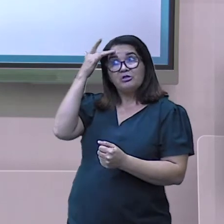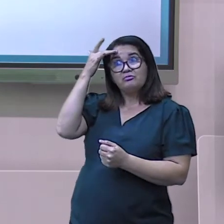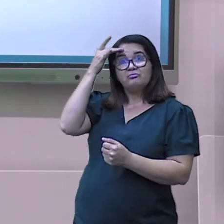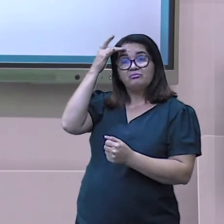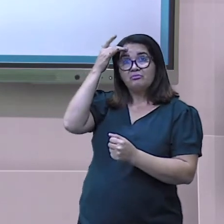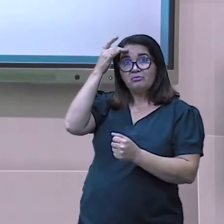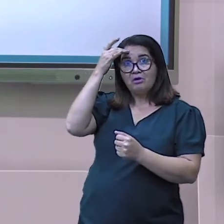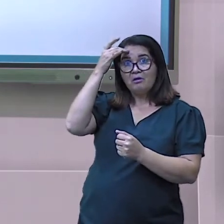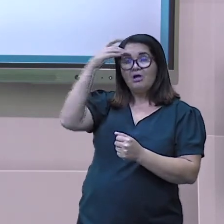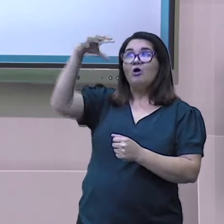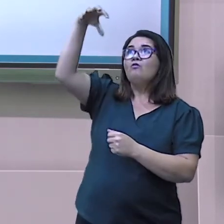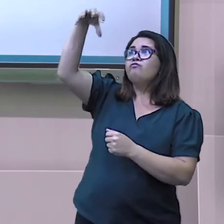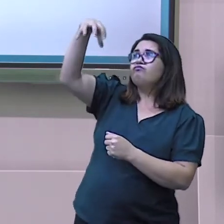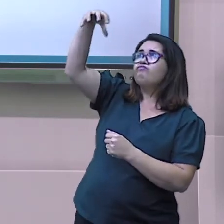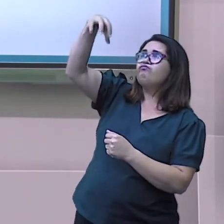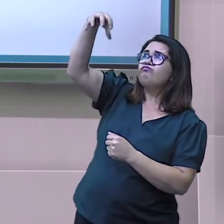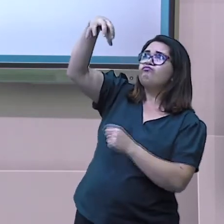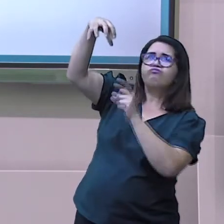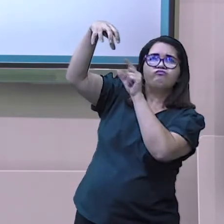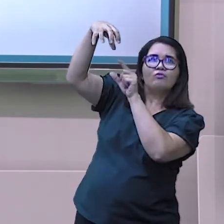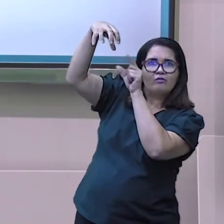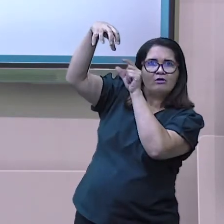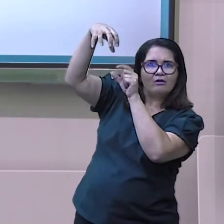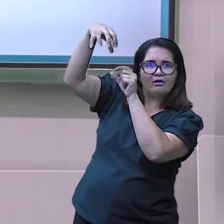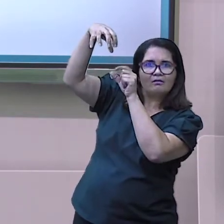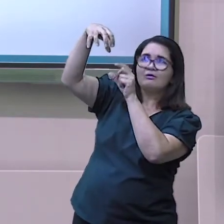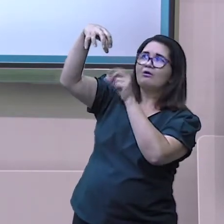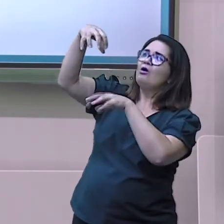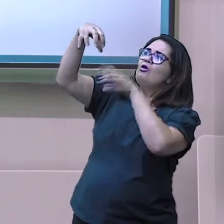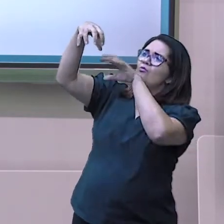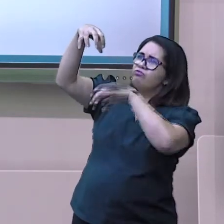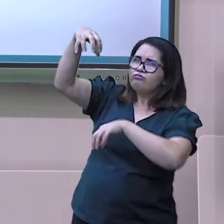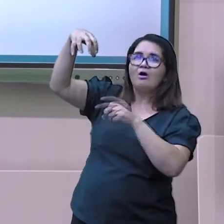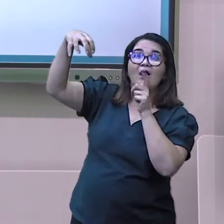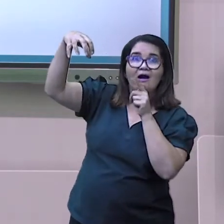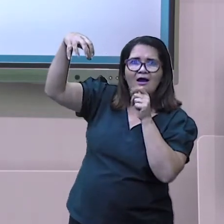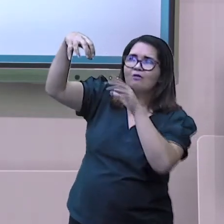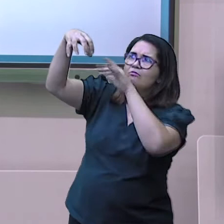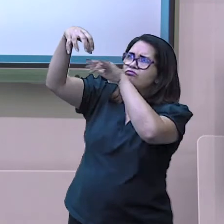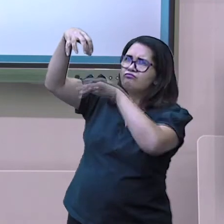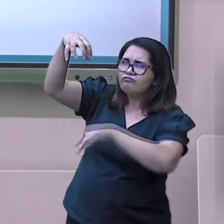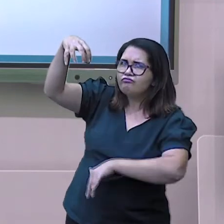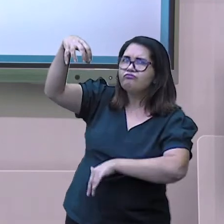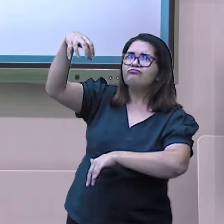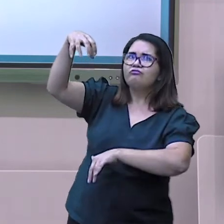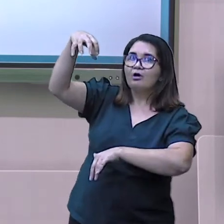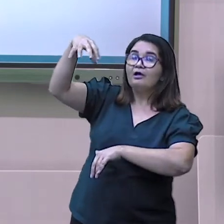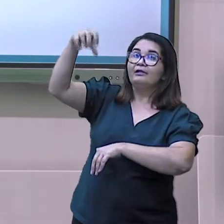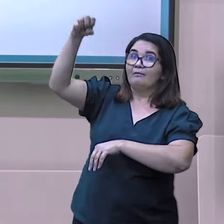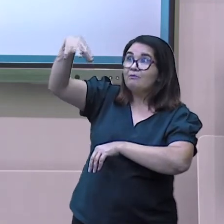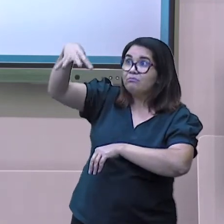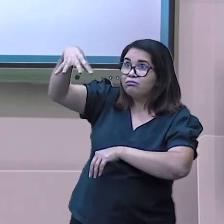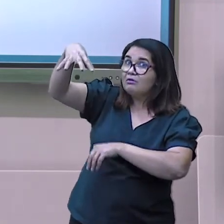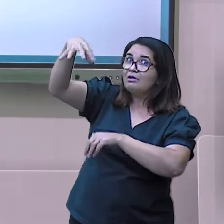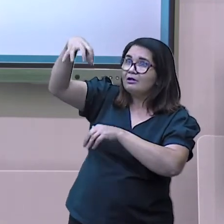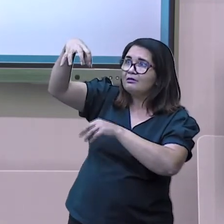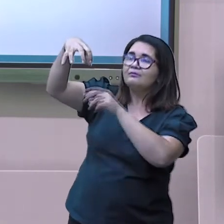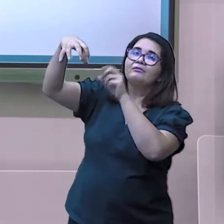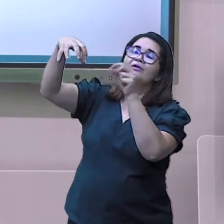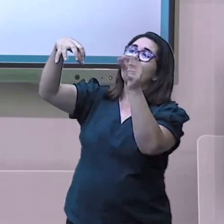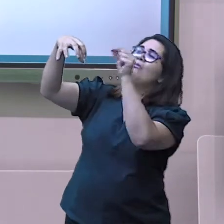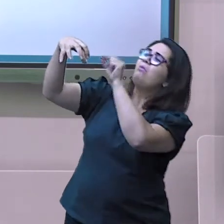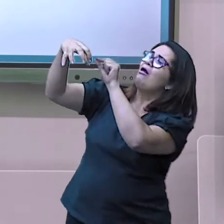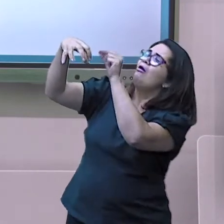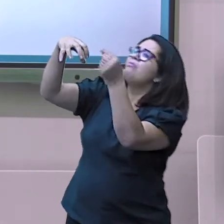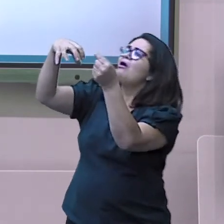desligado. Mas eu também sei que tem aí em casa, no sofá, alguma pessoa da sua família que